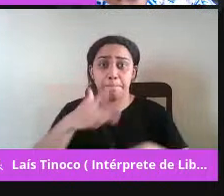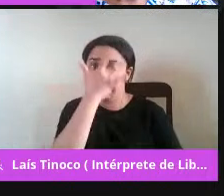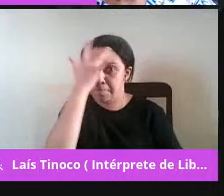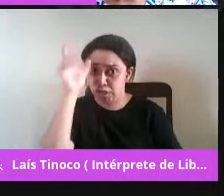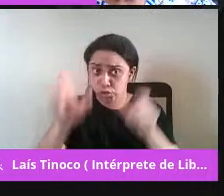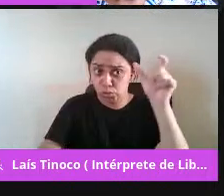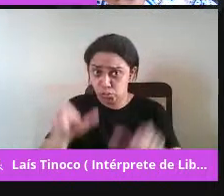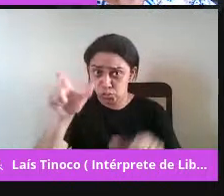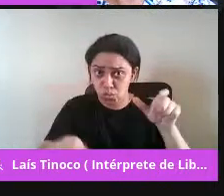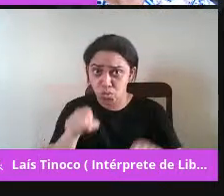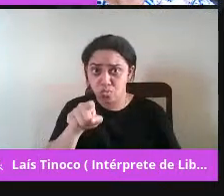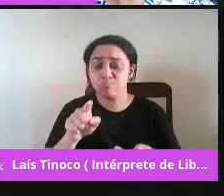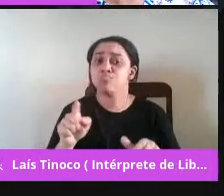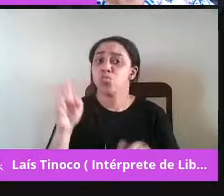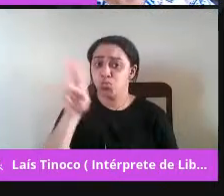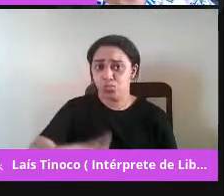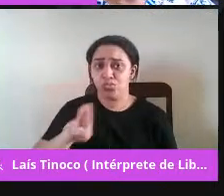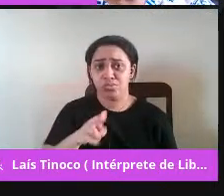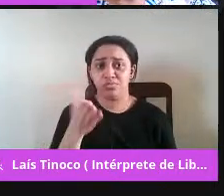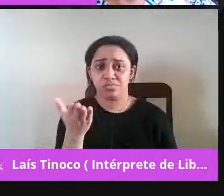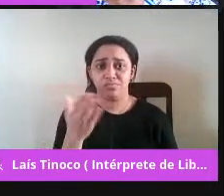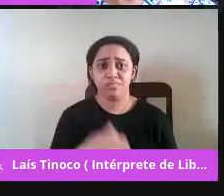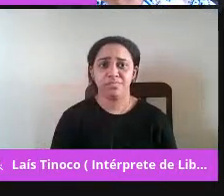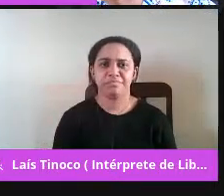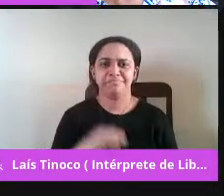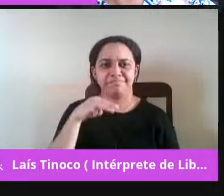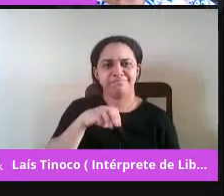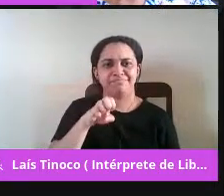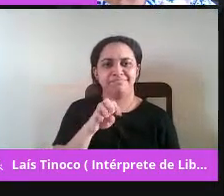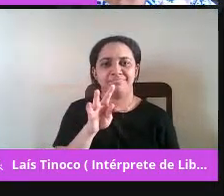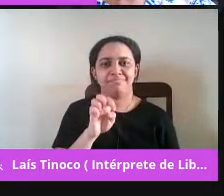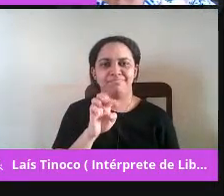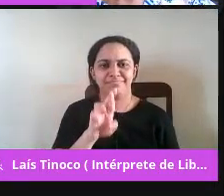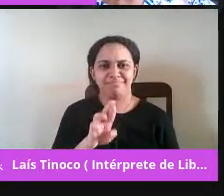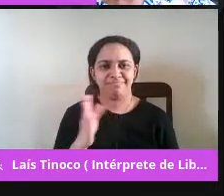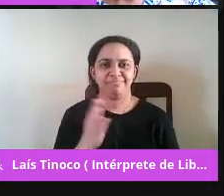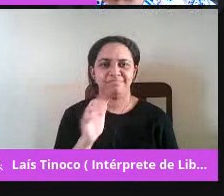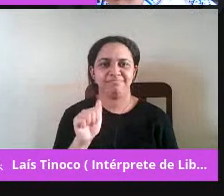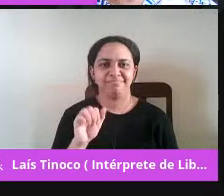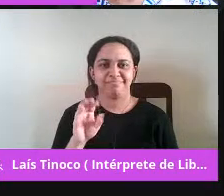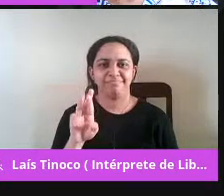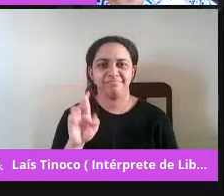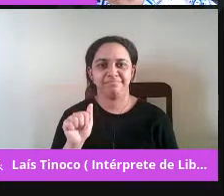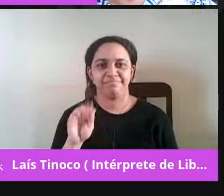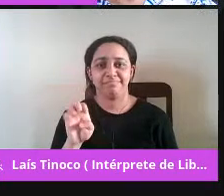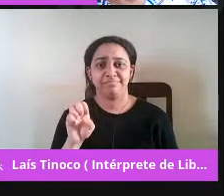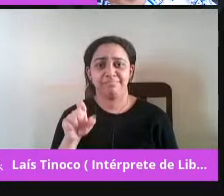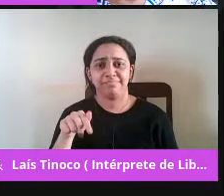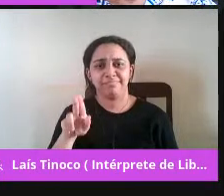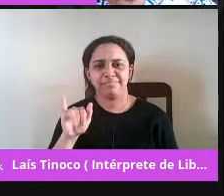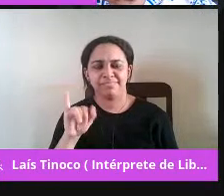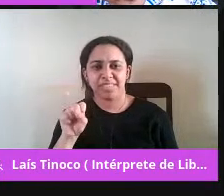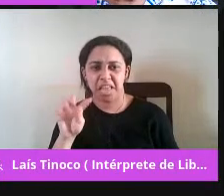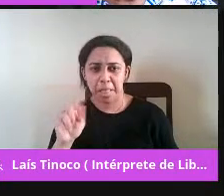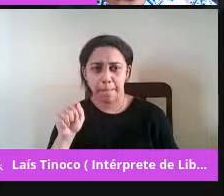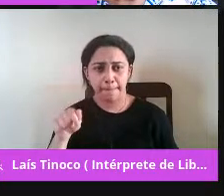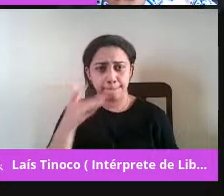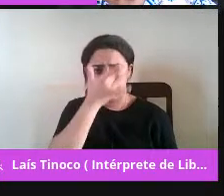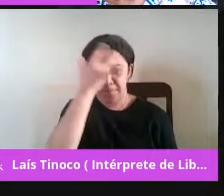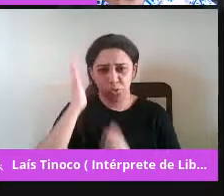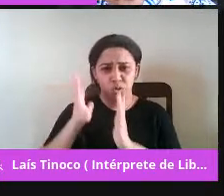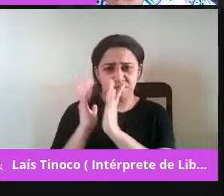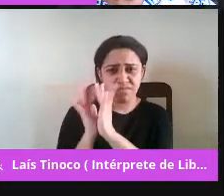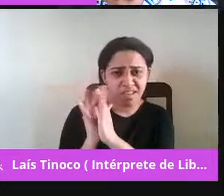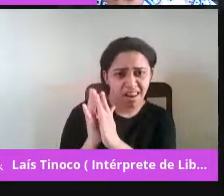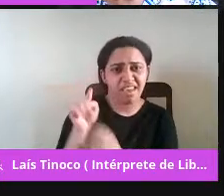mangas de fora. Meter-se a rabequista, indivíduo saliente, intrometido. Ela não dança com bangala